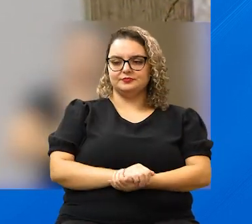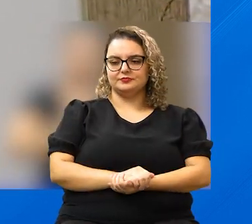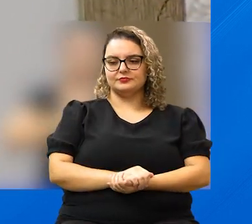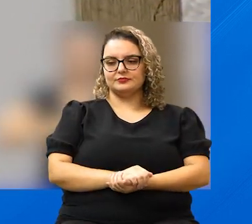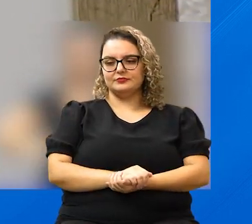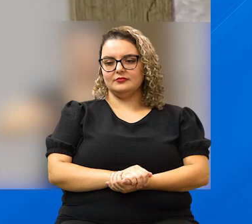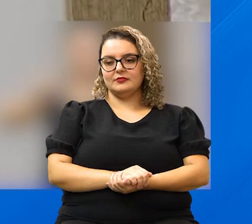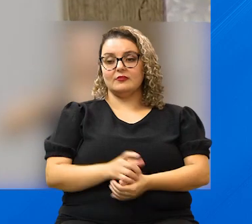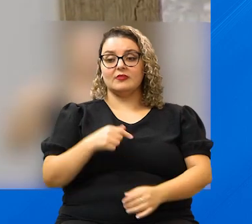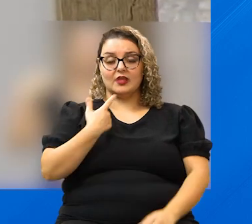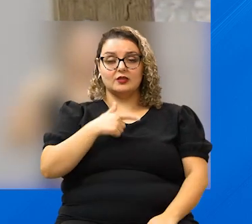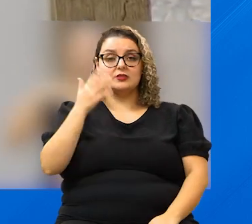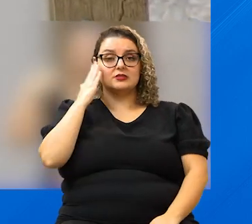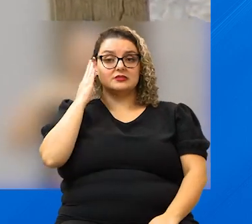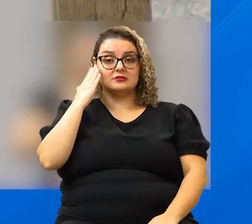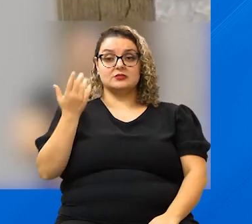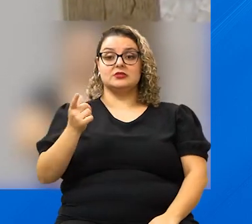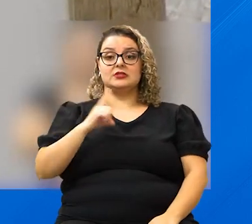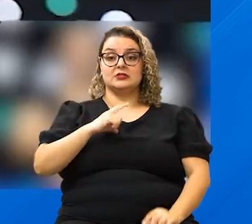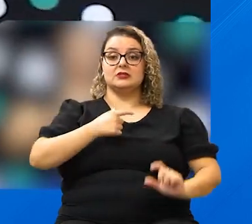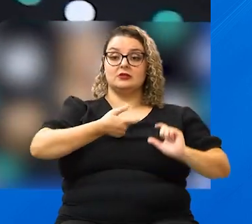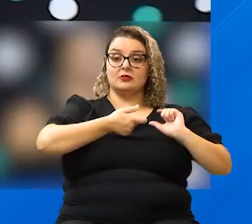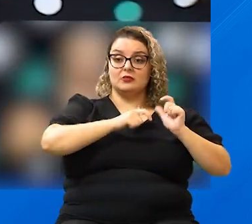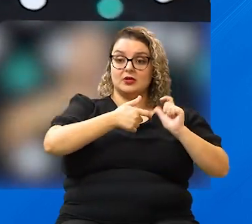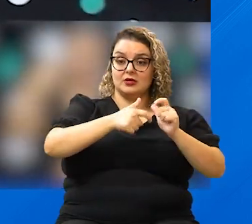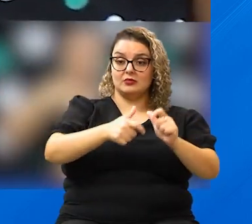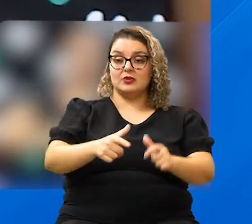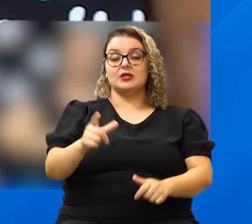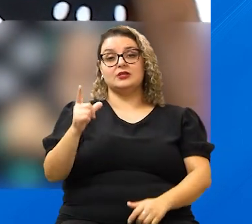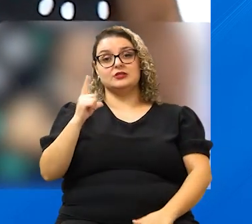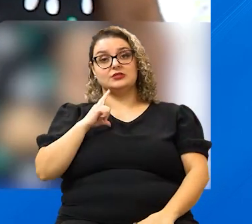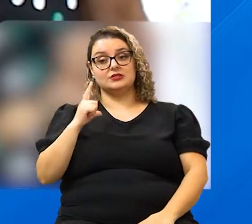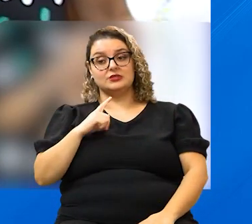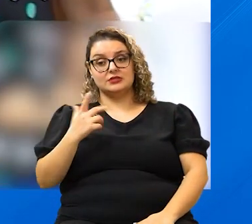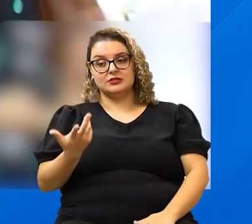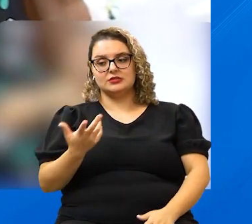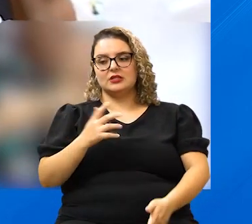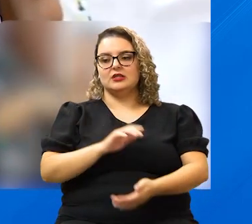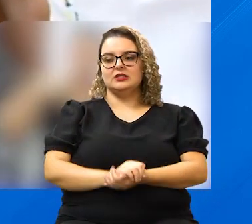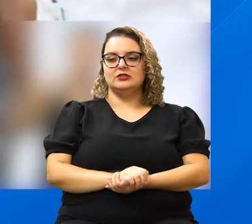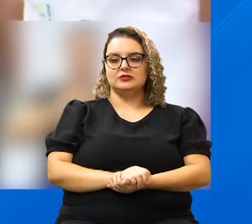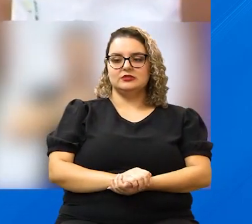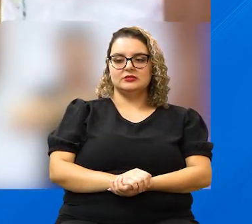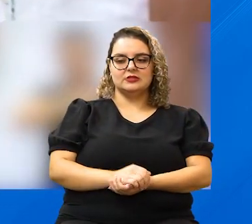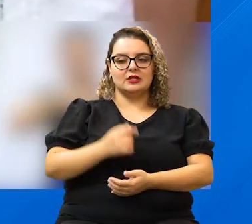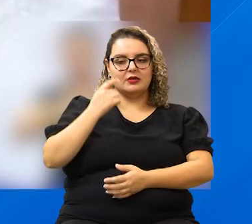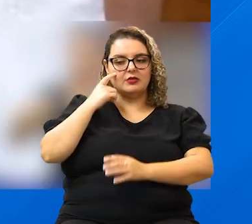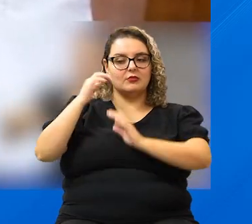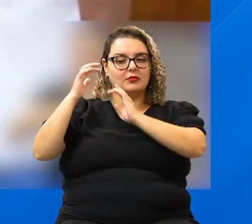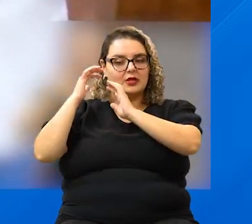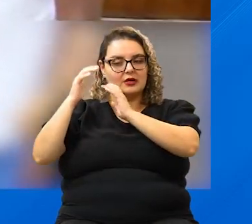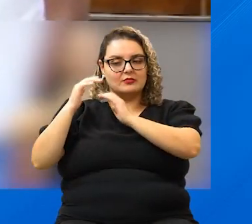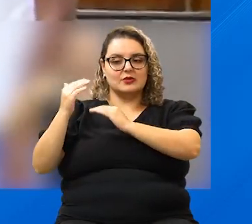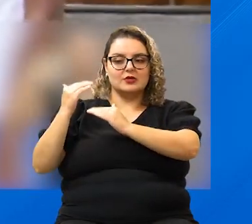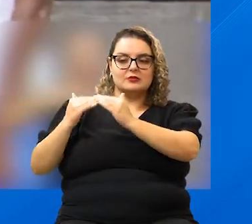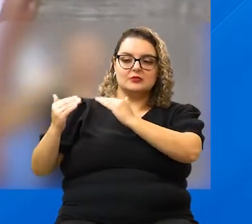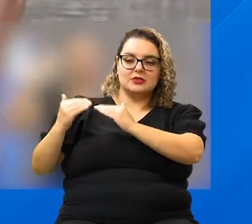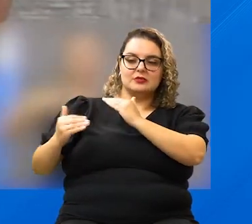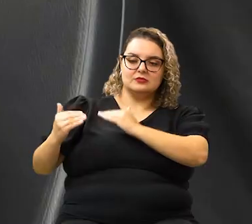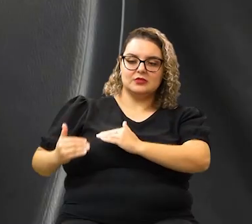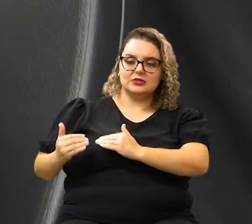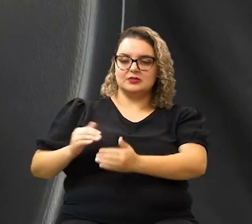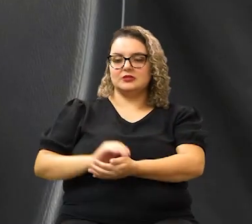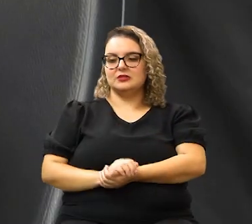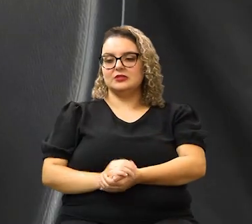é um pensamento retrógrado, né? Que antes era melhor antes, mas eu acho que as